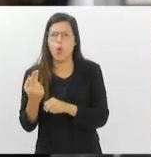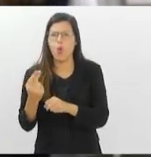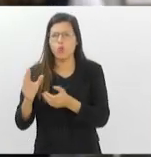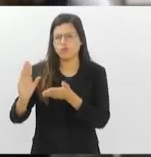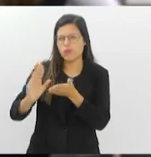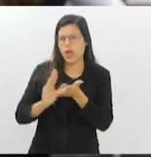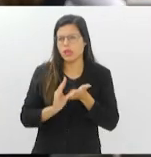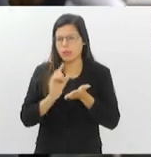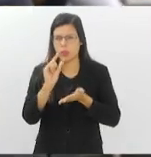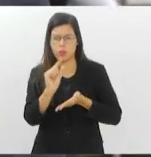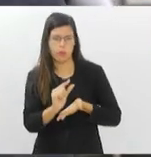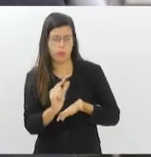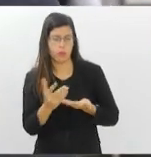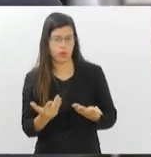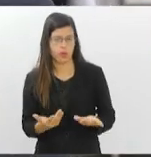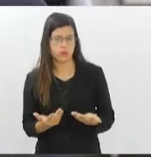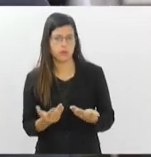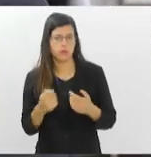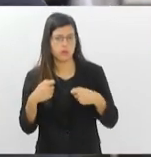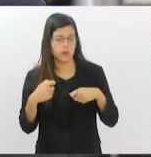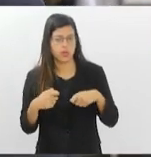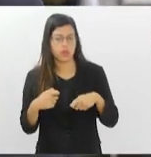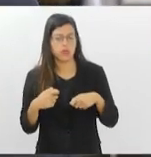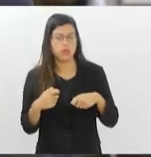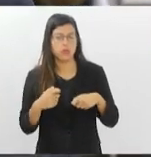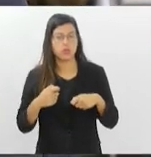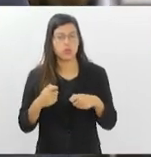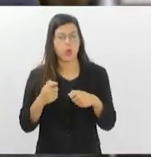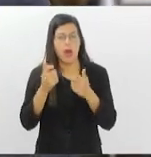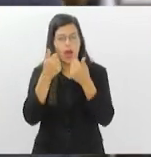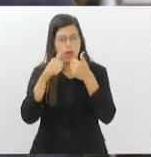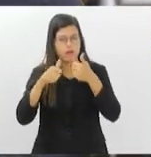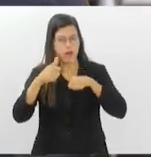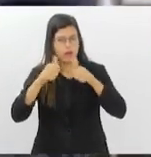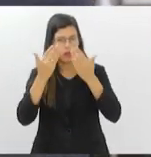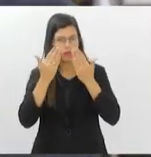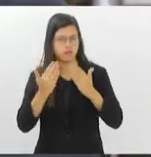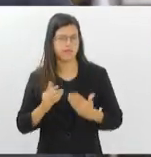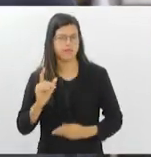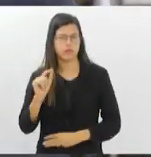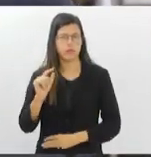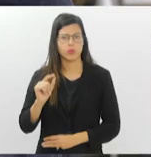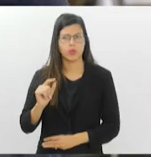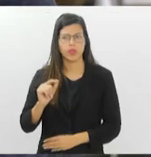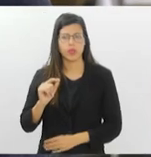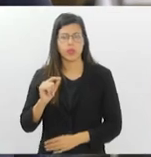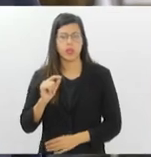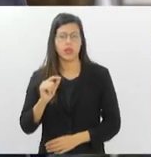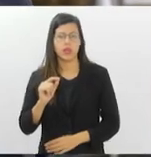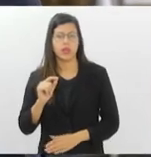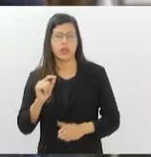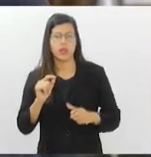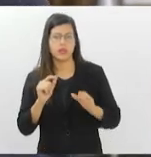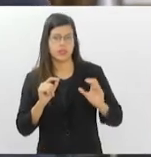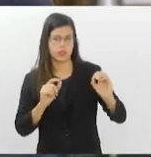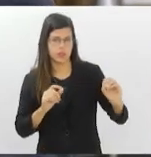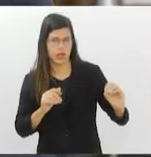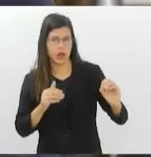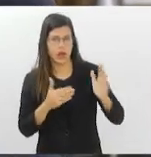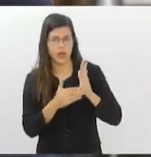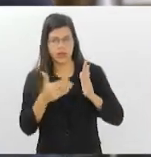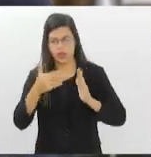ganhar eu tenho que reequilibrar o quê será que dentro de uma fatia de eh zer a 100